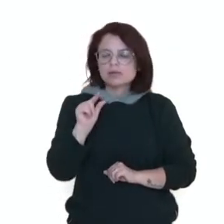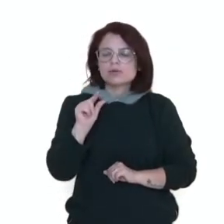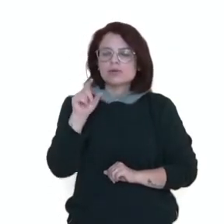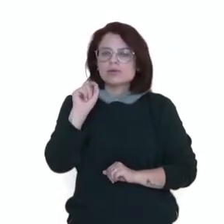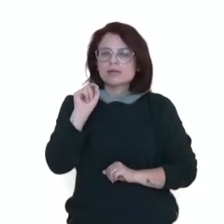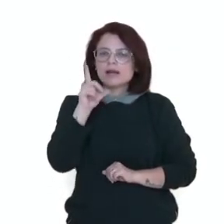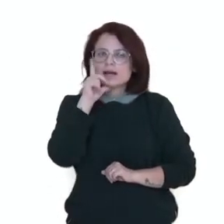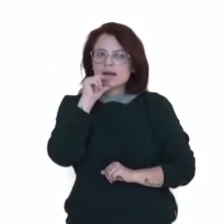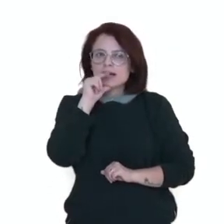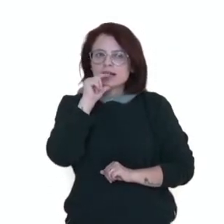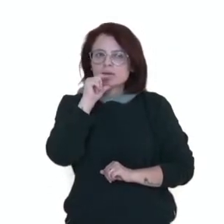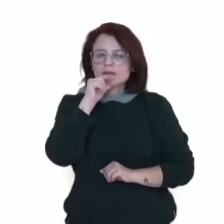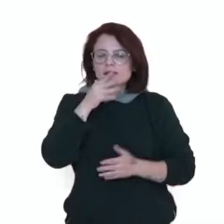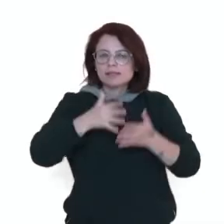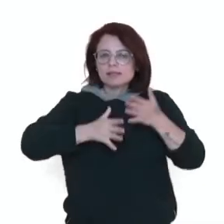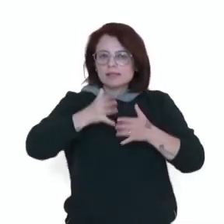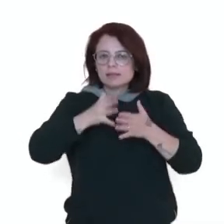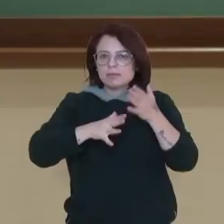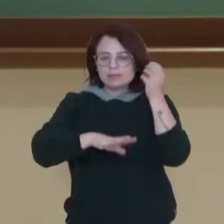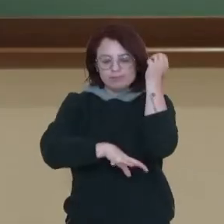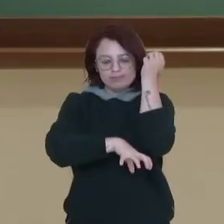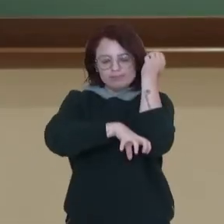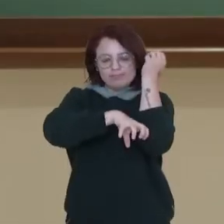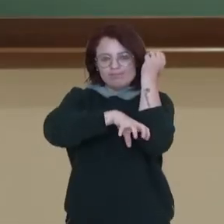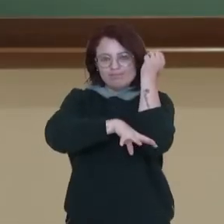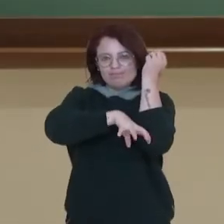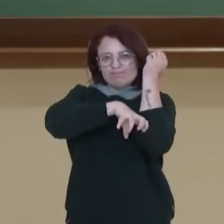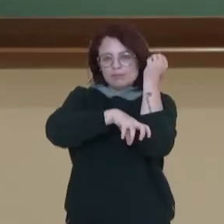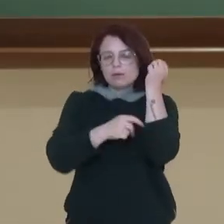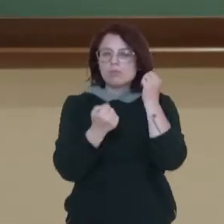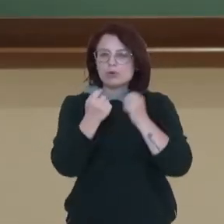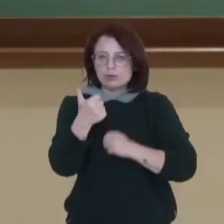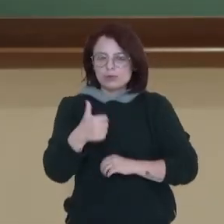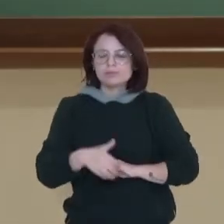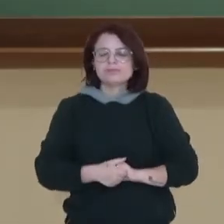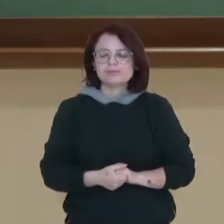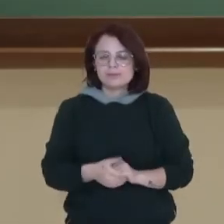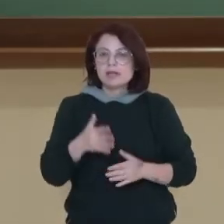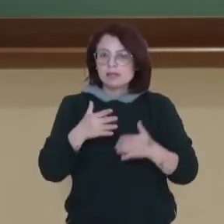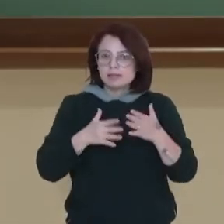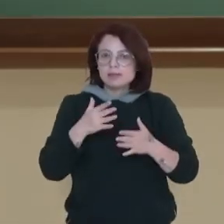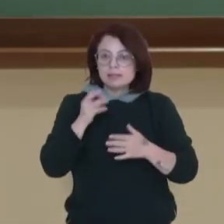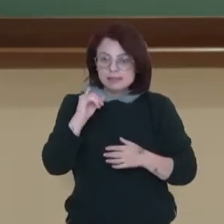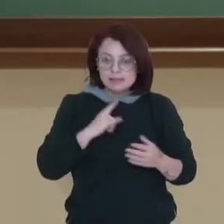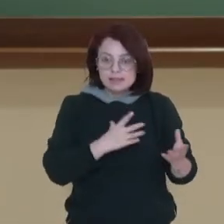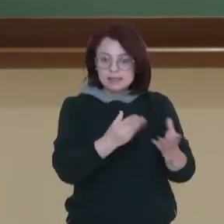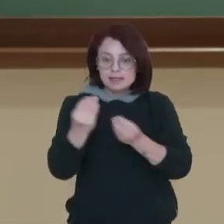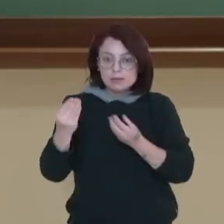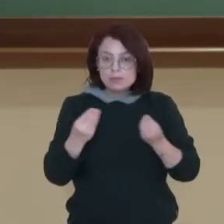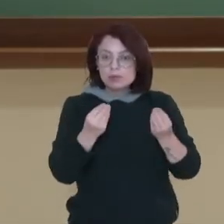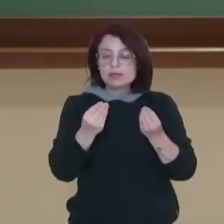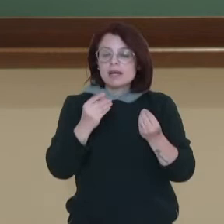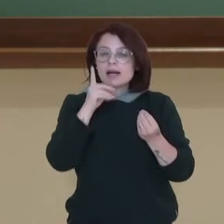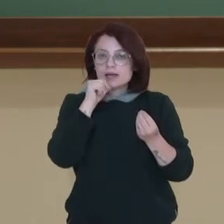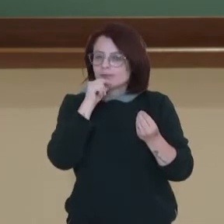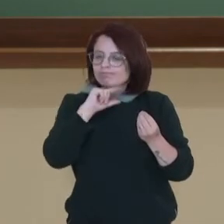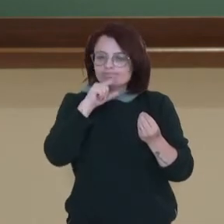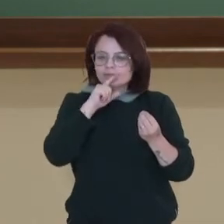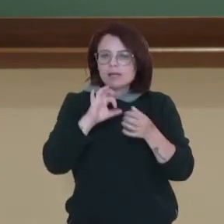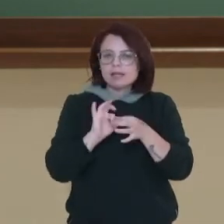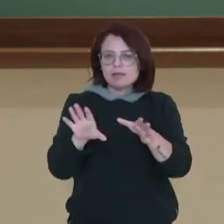provoca a entrada de água. Então se tem pouca água na raiz, vai permitir a entrada de água. Se tem bastante água, ela bloqueia, não deixa